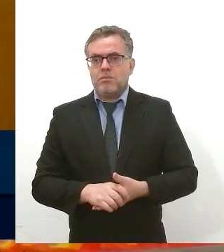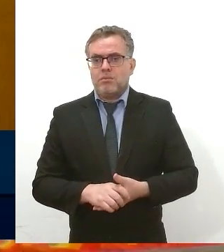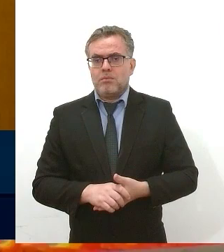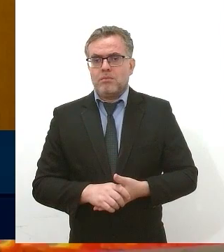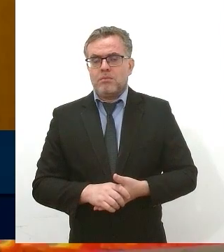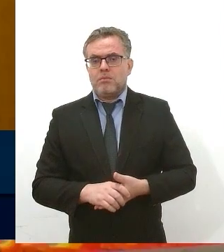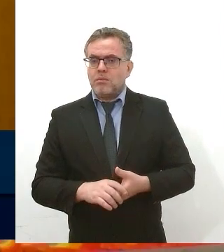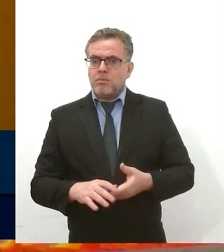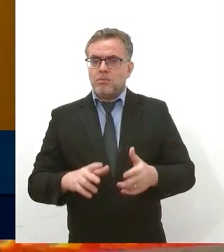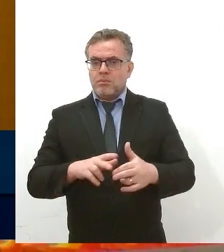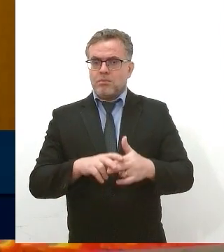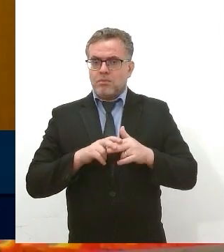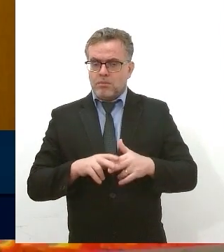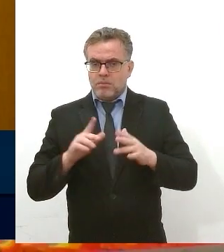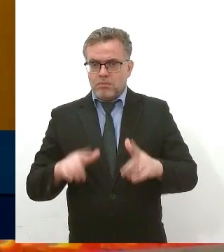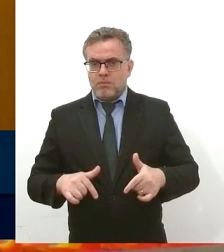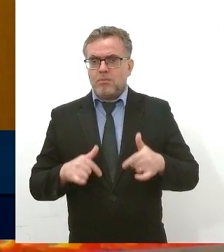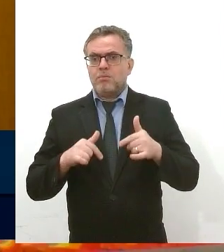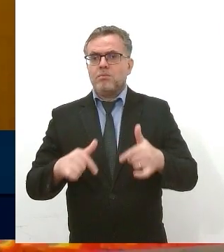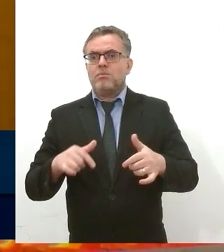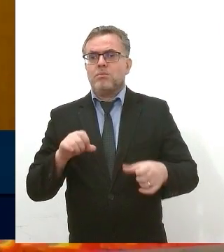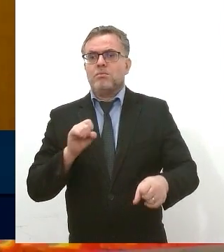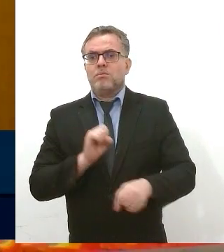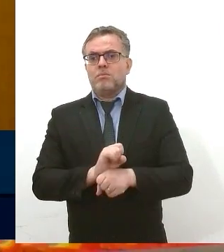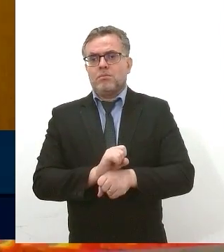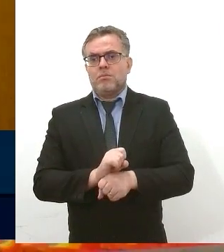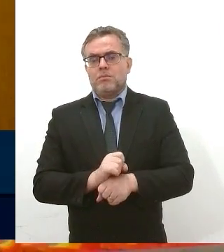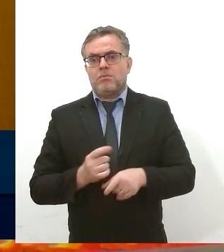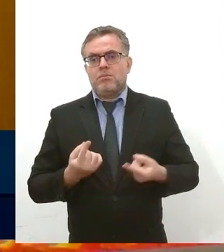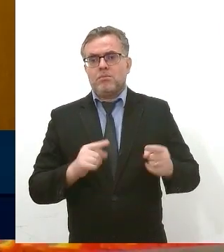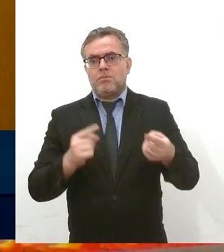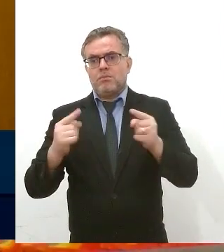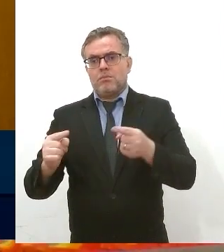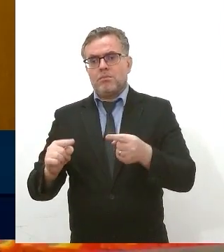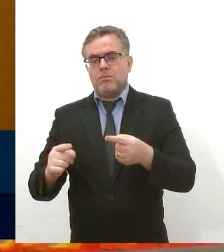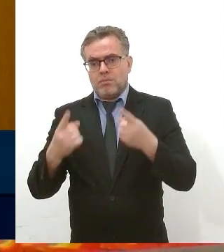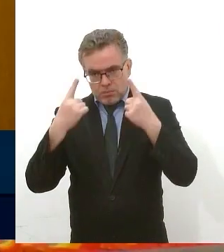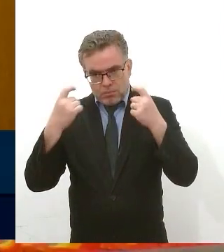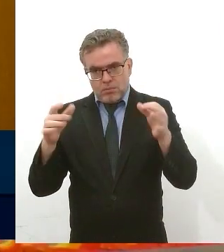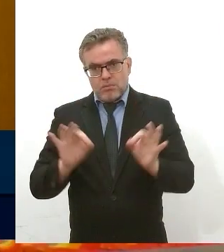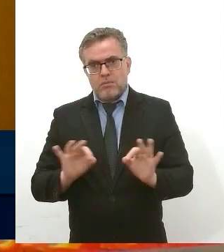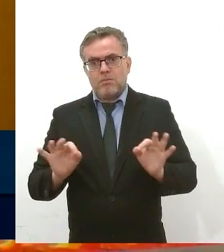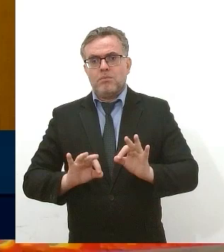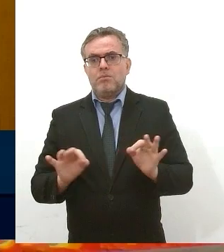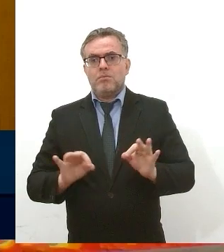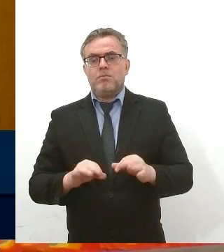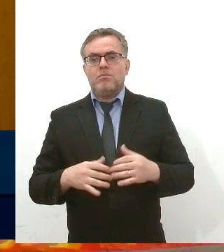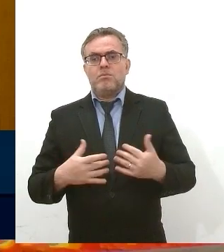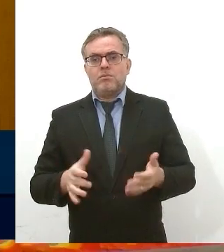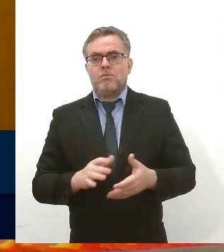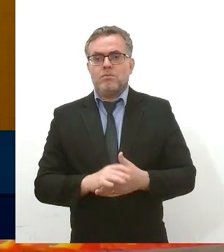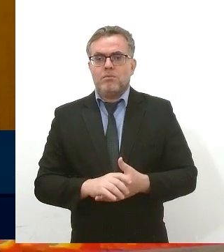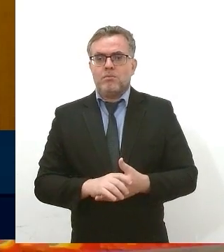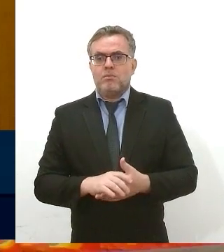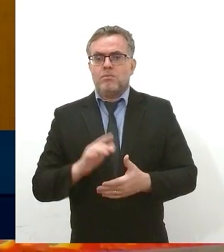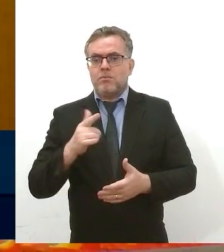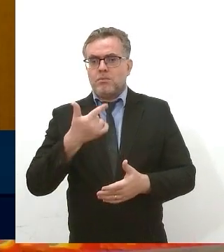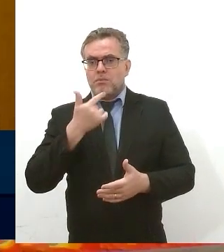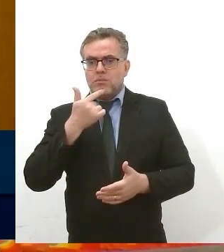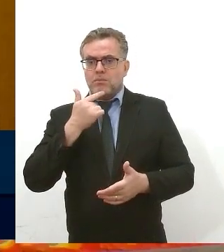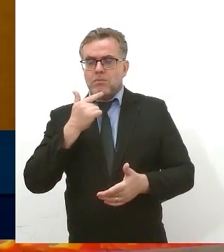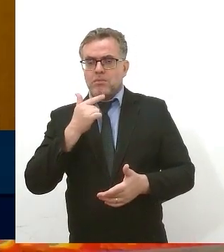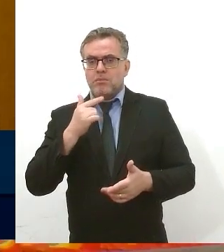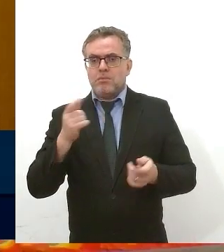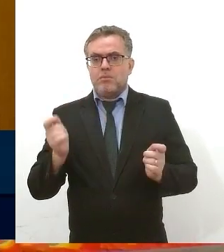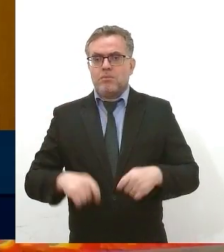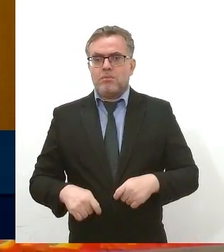eu provocar violência contra os outros. Eu deixei de sorrir muitas das vezes, eu deixei de ser eu mesma.